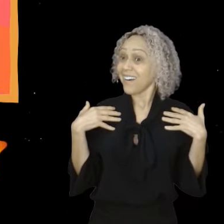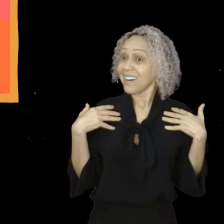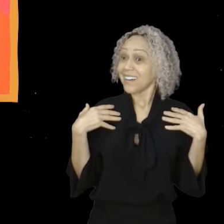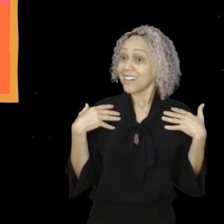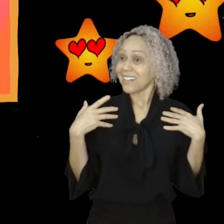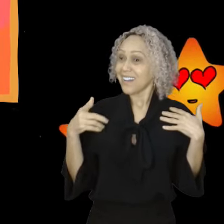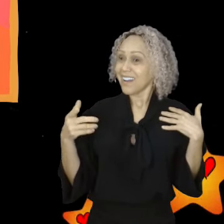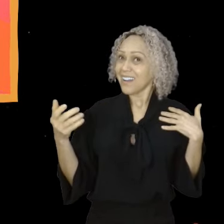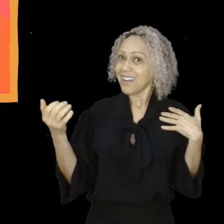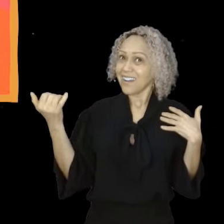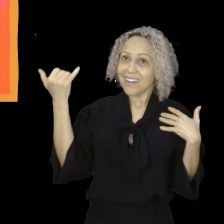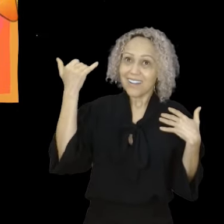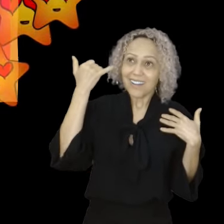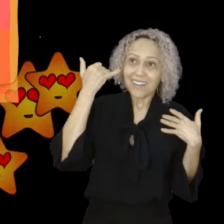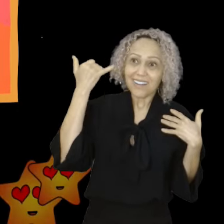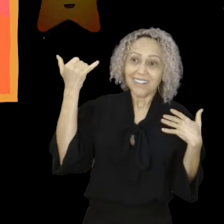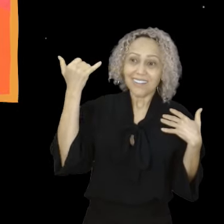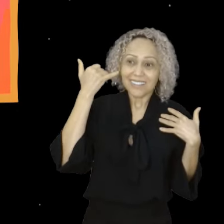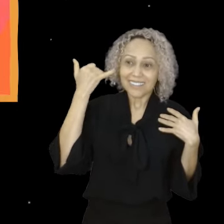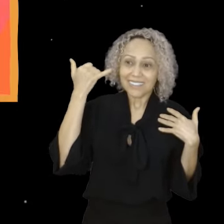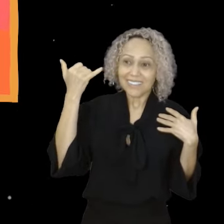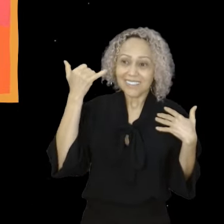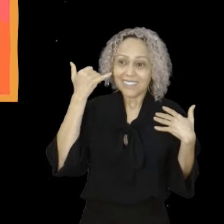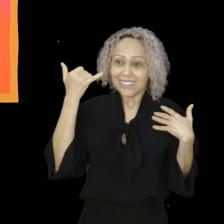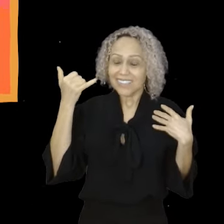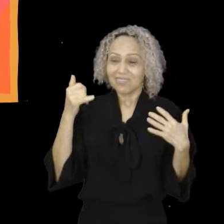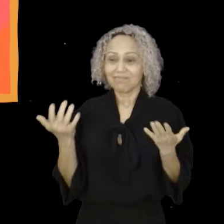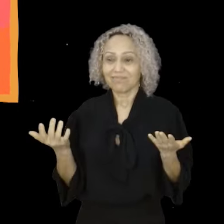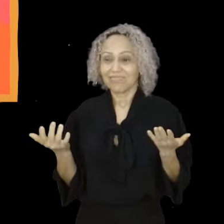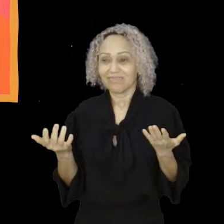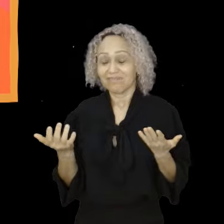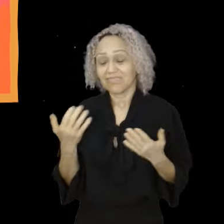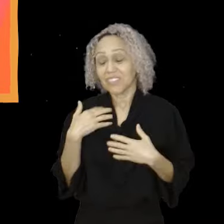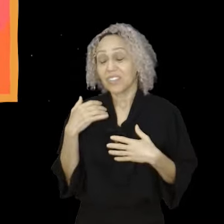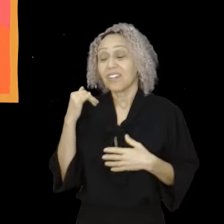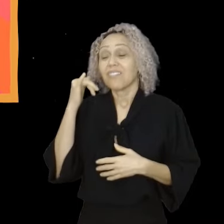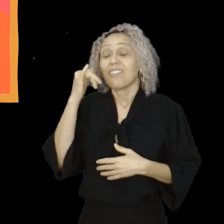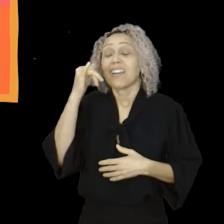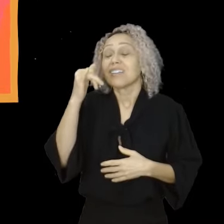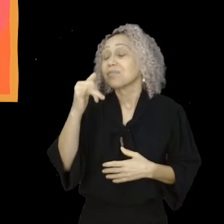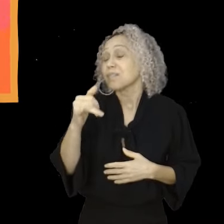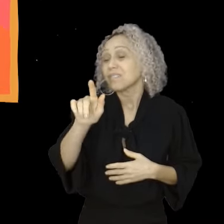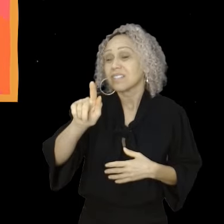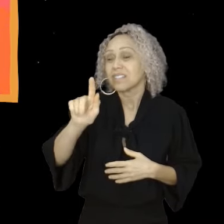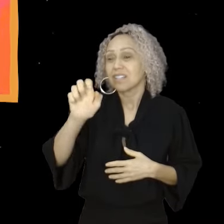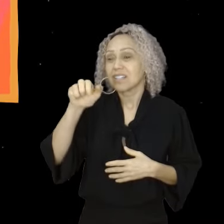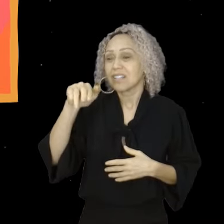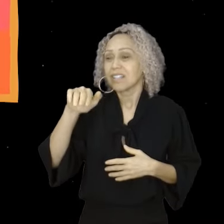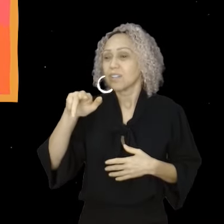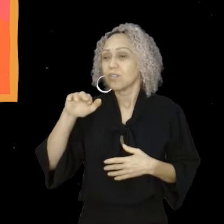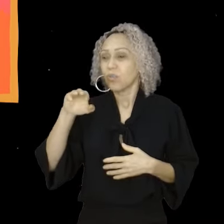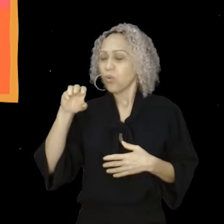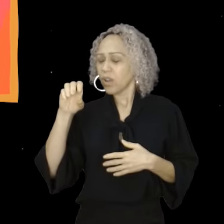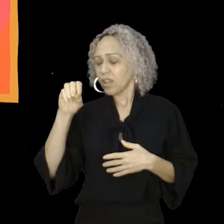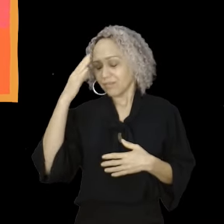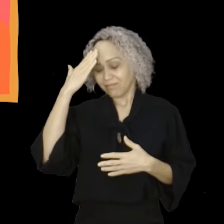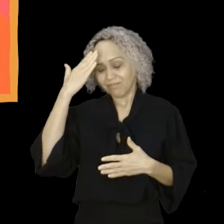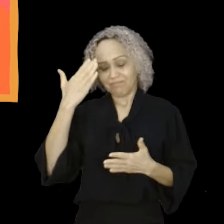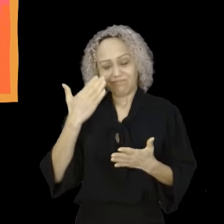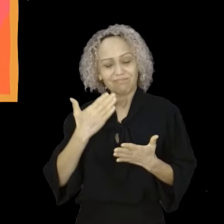muito mágico. Eu sempre ouvia minha mãe dizendo que você é uma pessoa muito íntegra, que confiava muito em